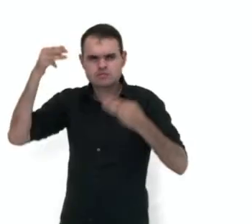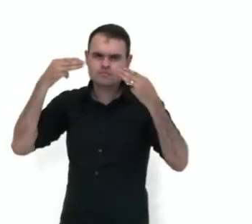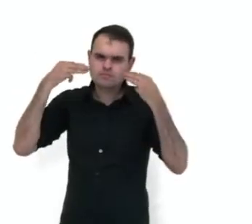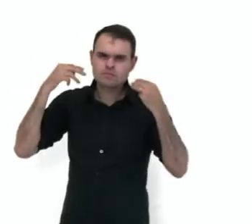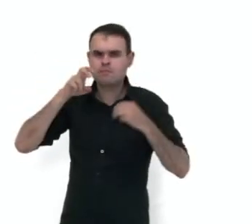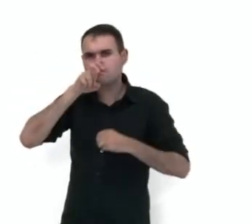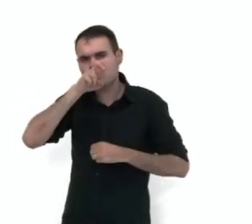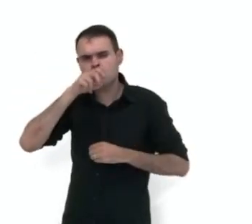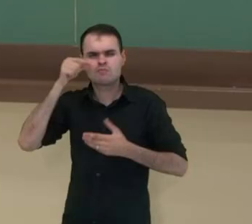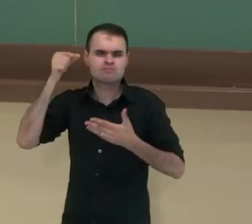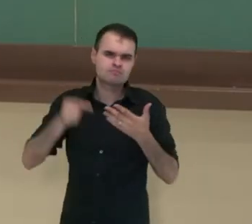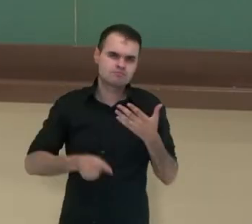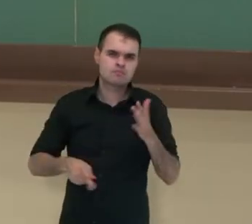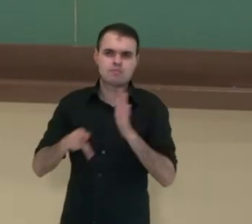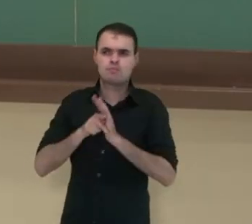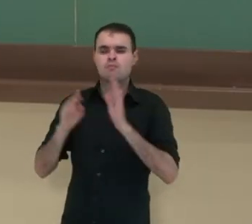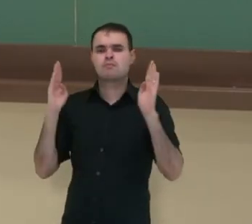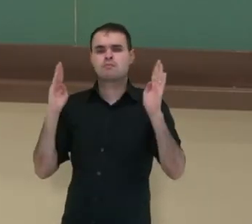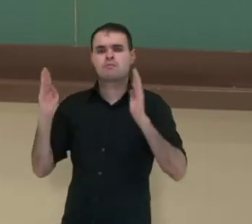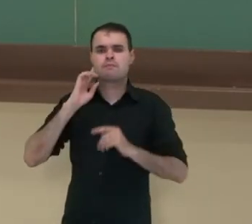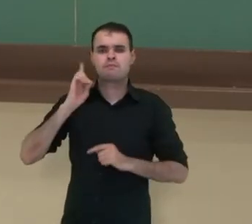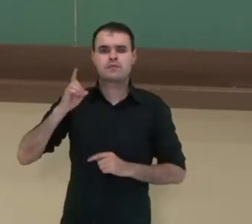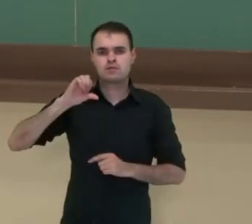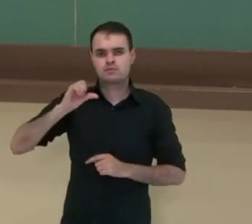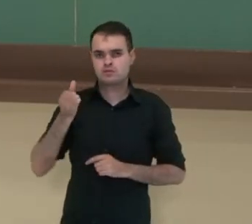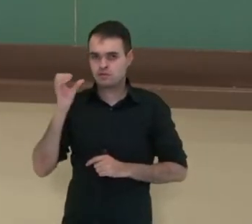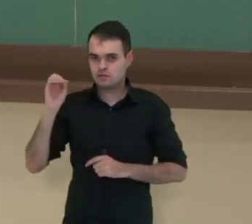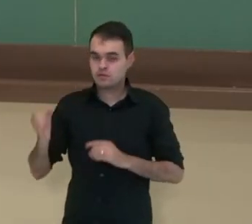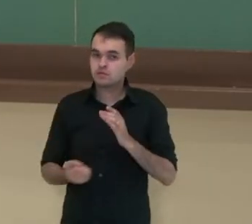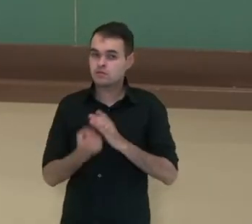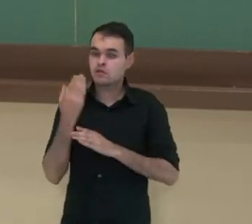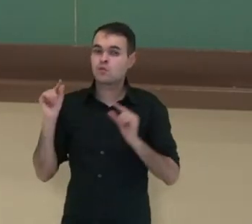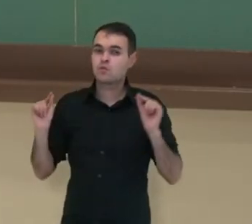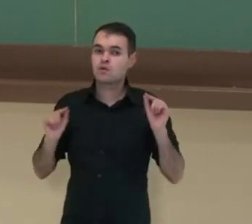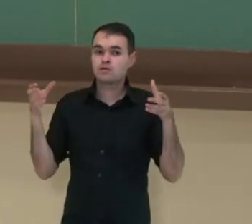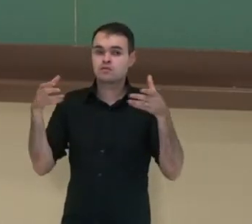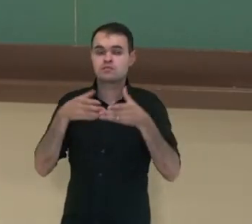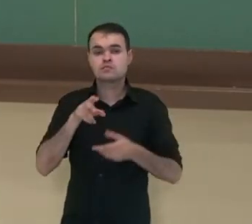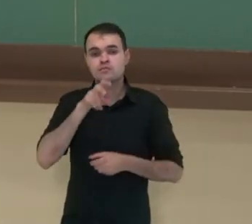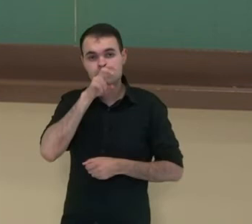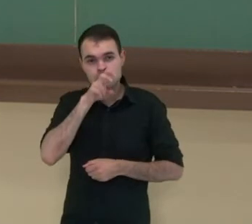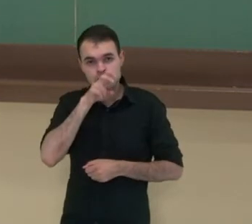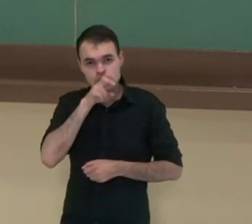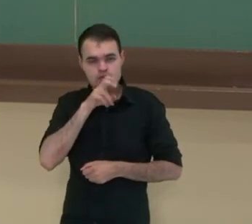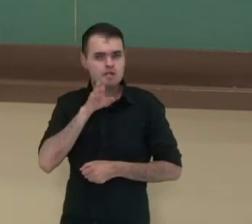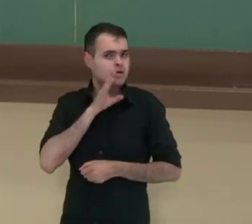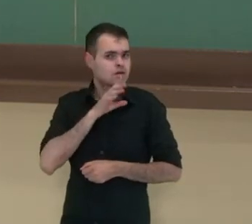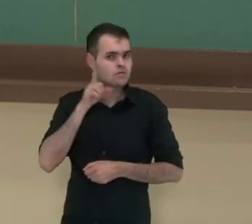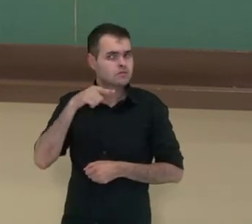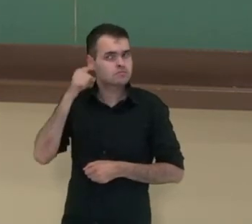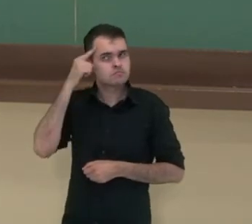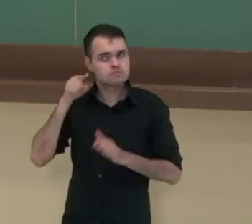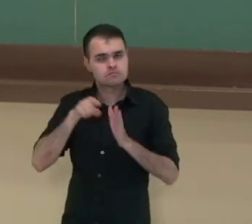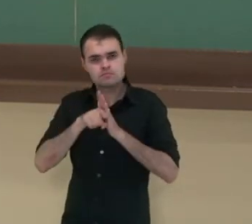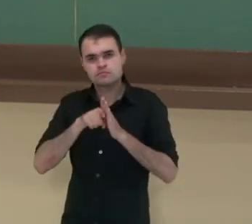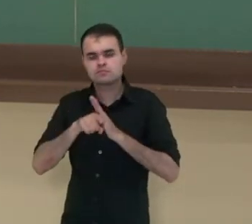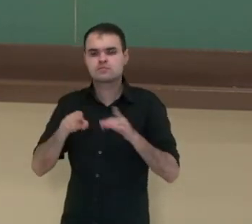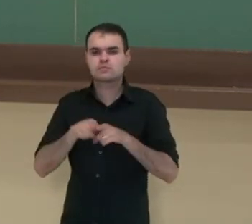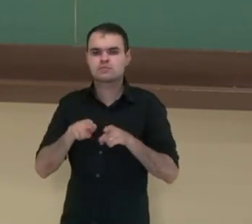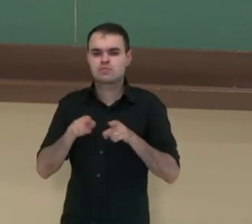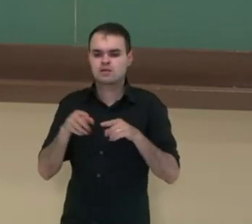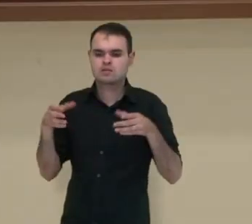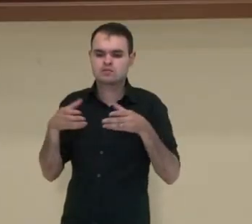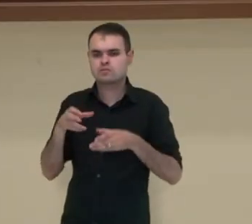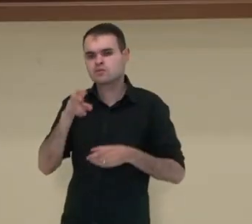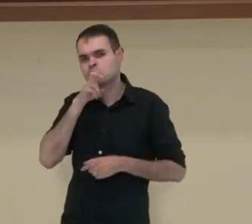e Mônica todas na época de 1960 criando assim a Turma da Mônica né Legal vocês pesquisarem também a